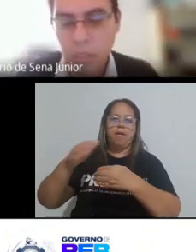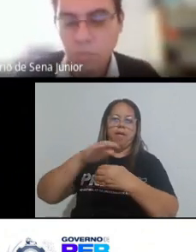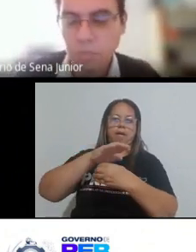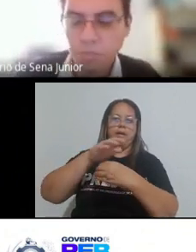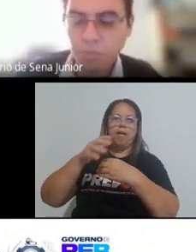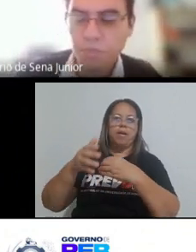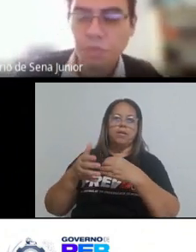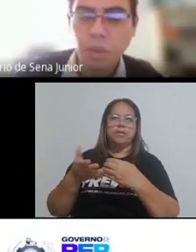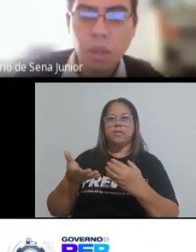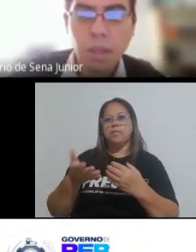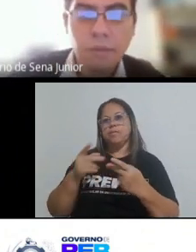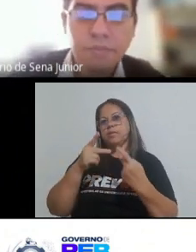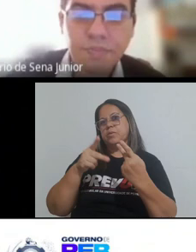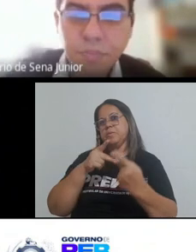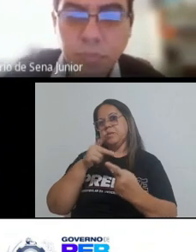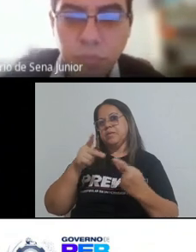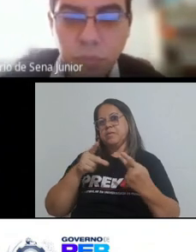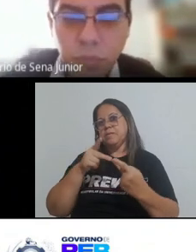planeta.